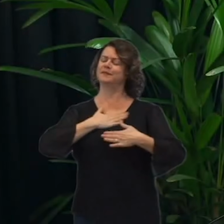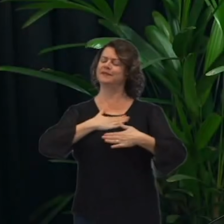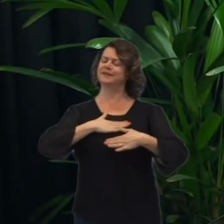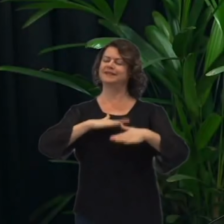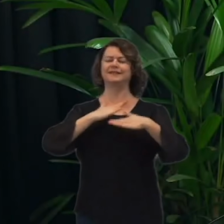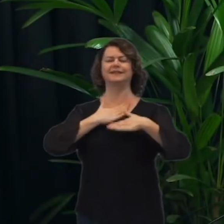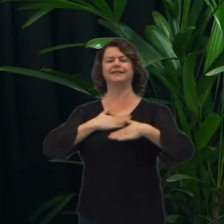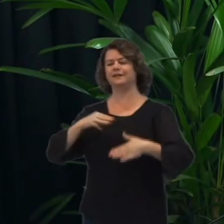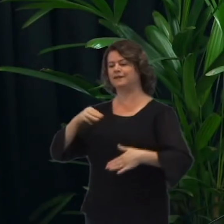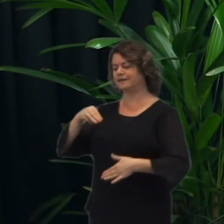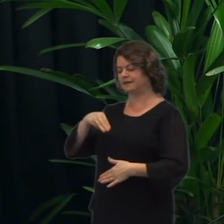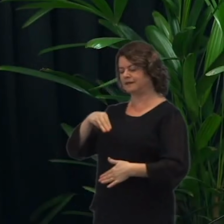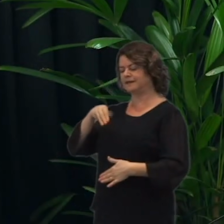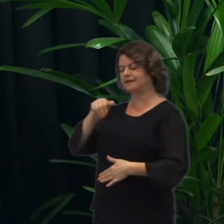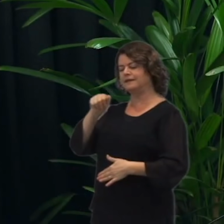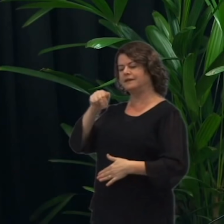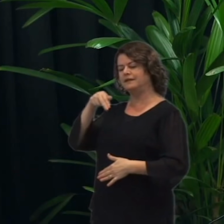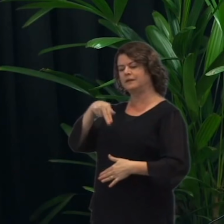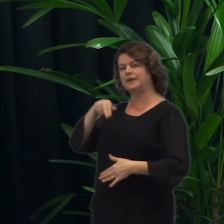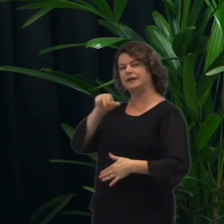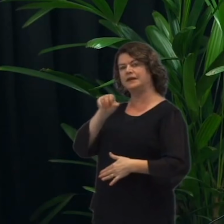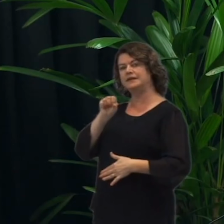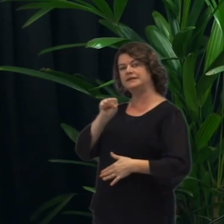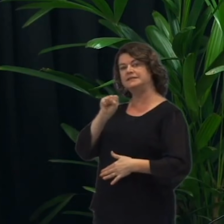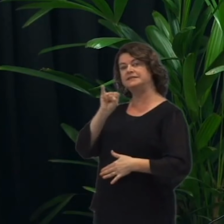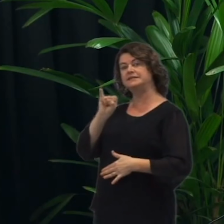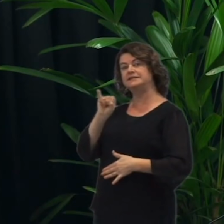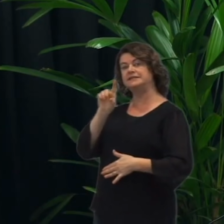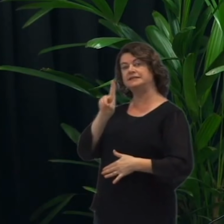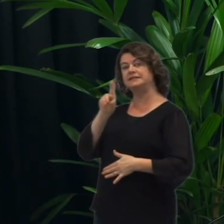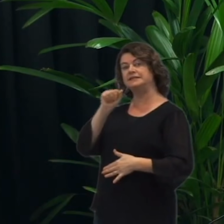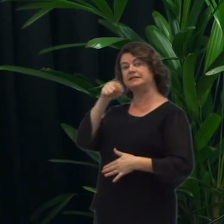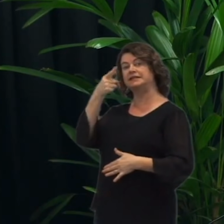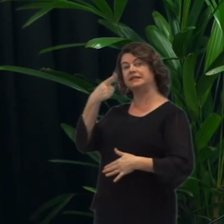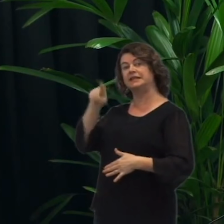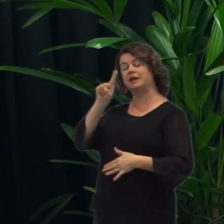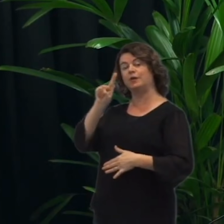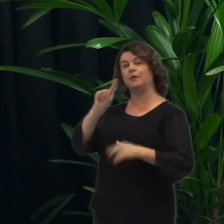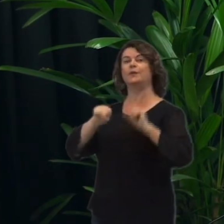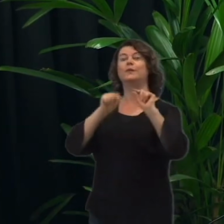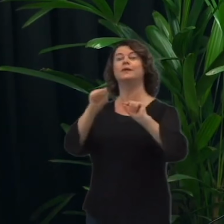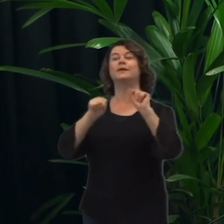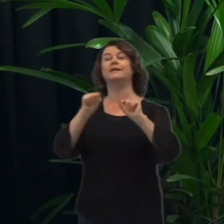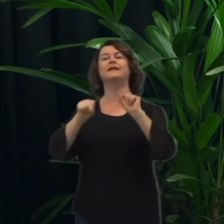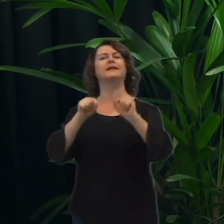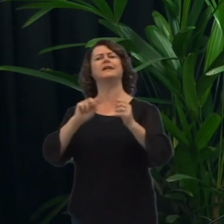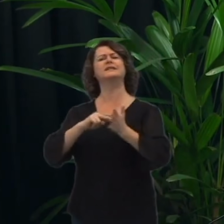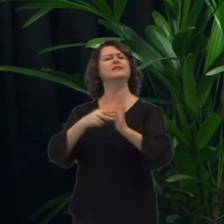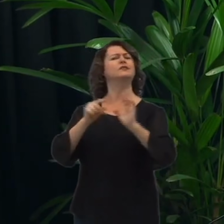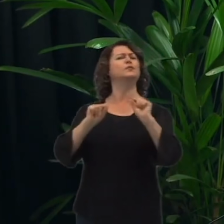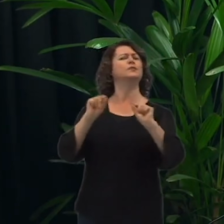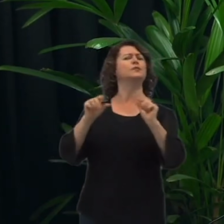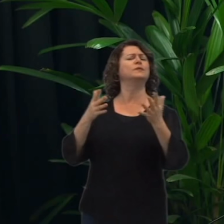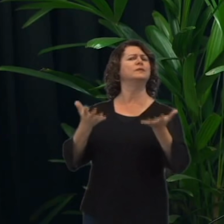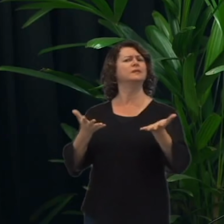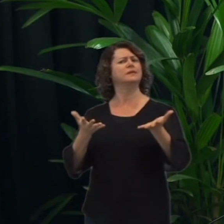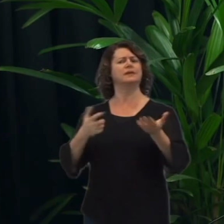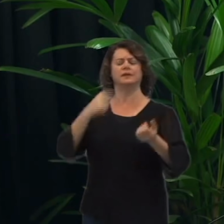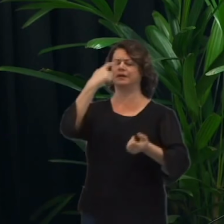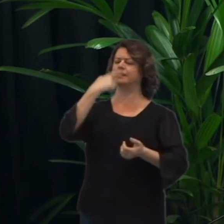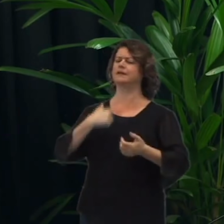O que é ser manso? Ser manso é uma pessoa com brandura de personalidade, com